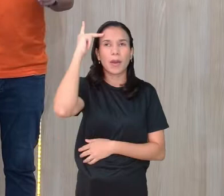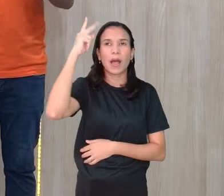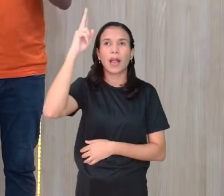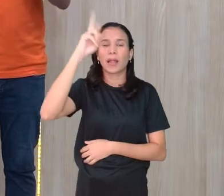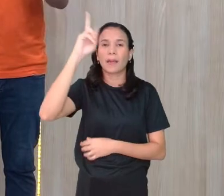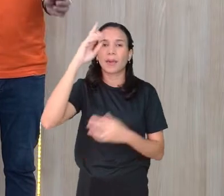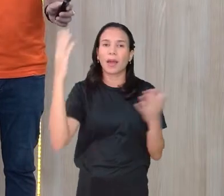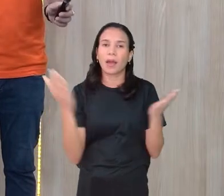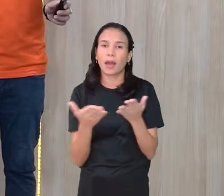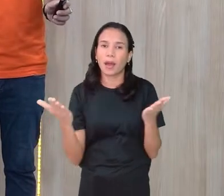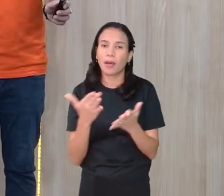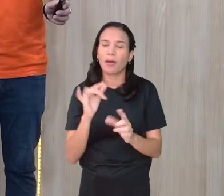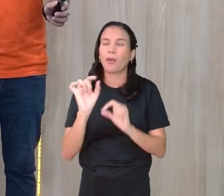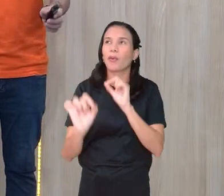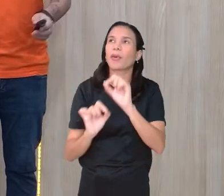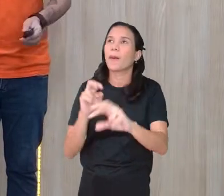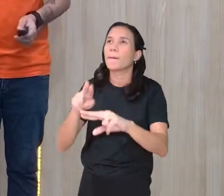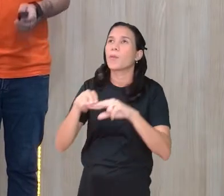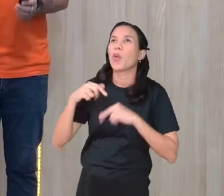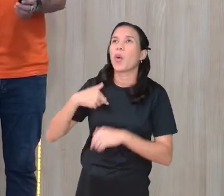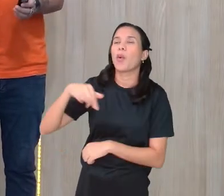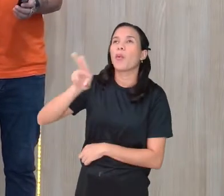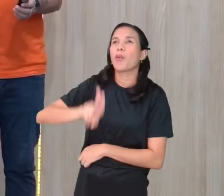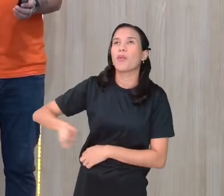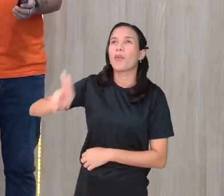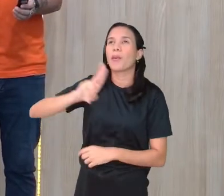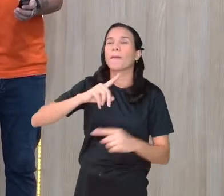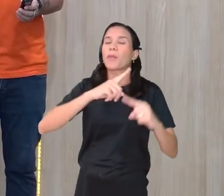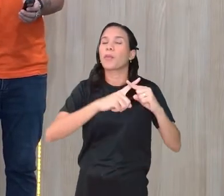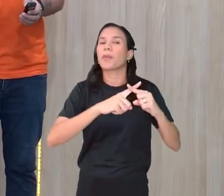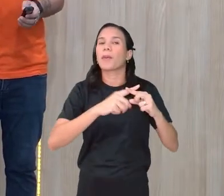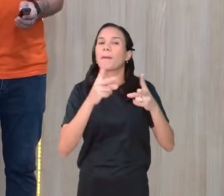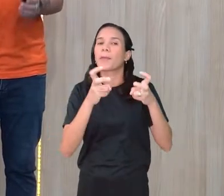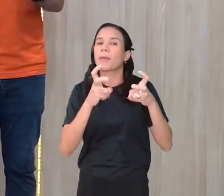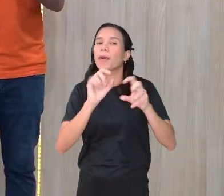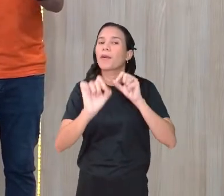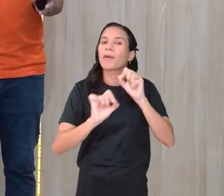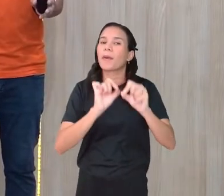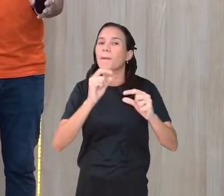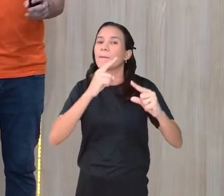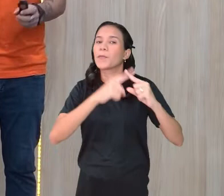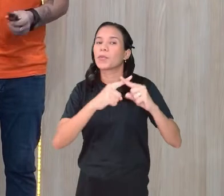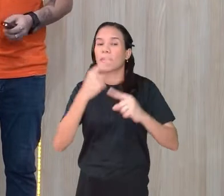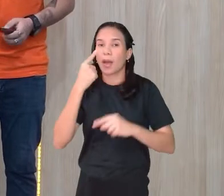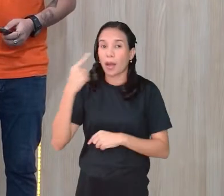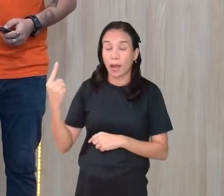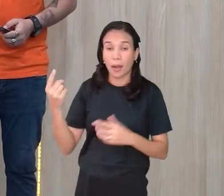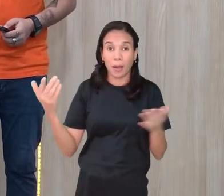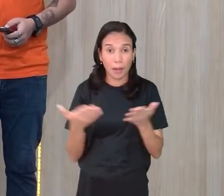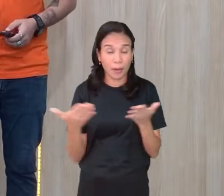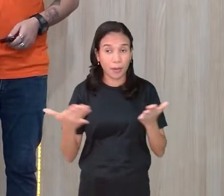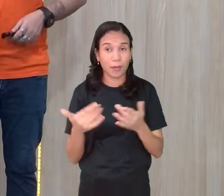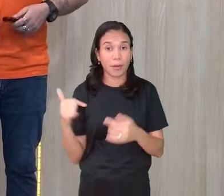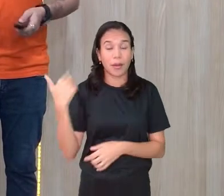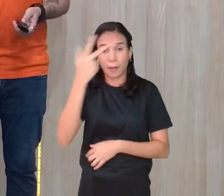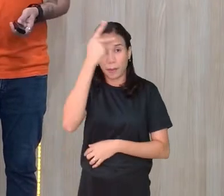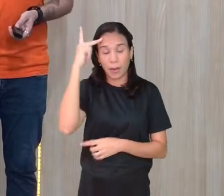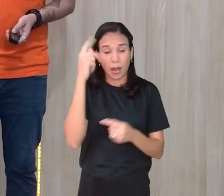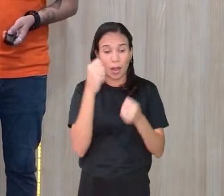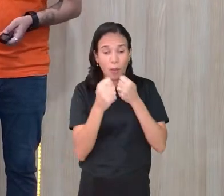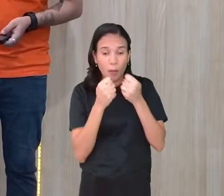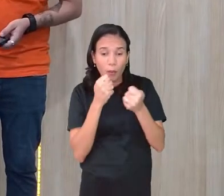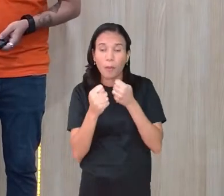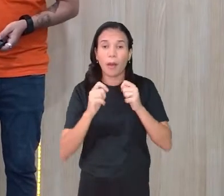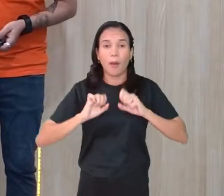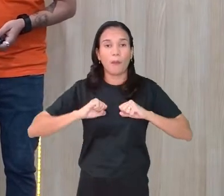agora no sexto ano, para que eu vou usar a multiplicação, você vai perceber que a multiplicação, nesse primeiro momento, é para a gente economizar trabalho.